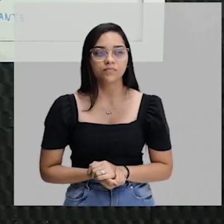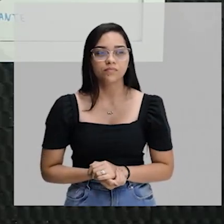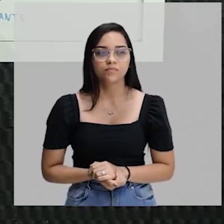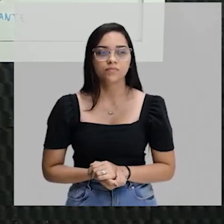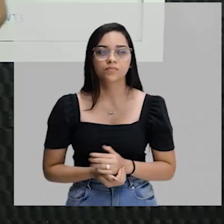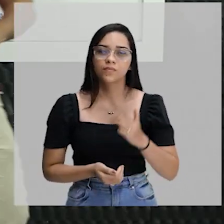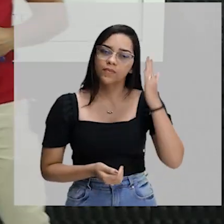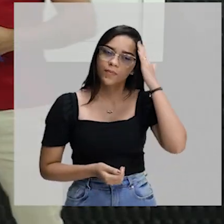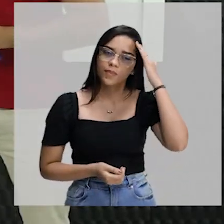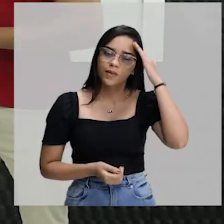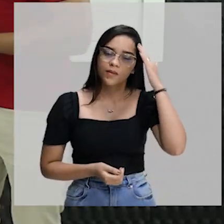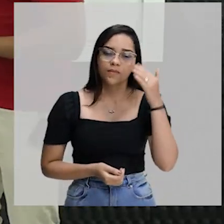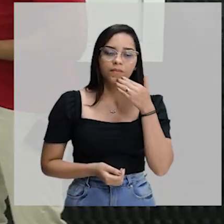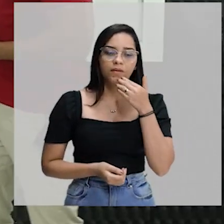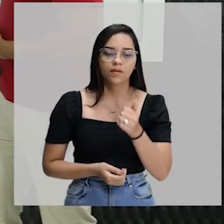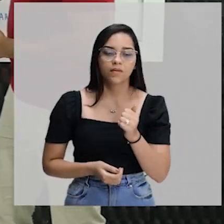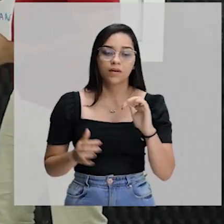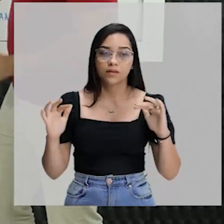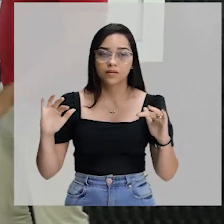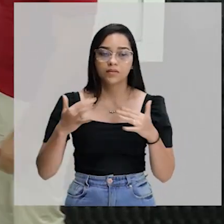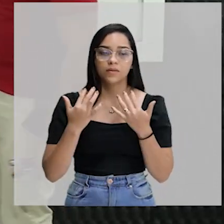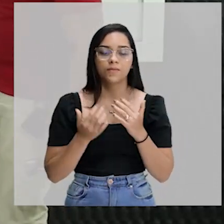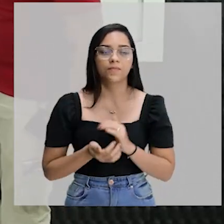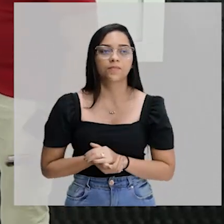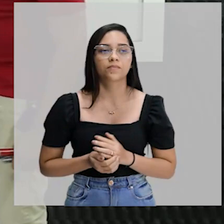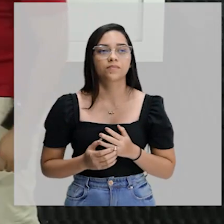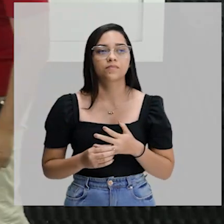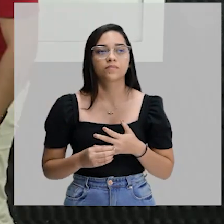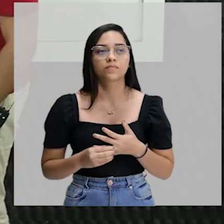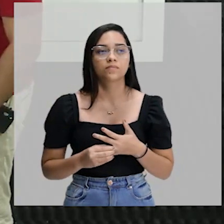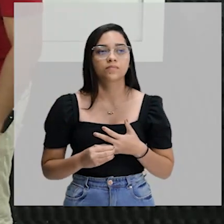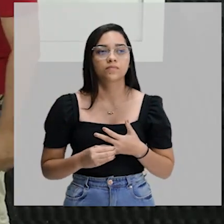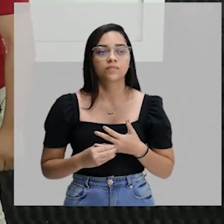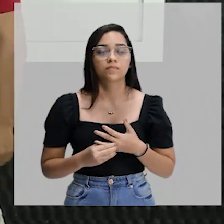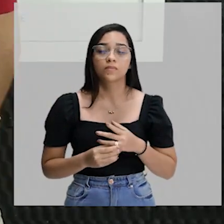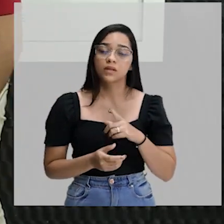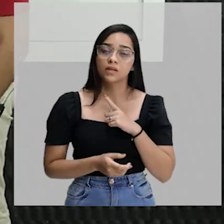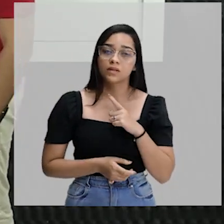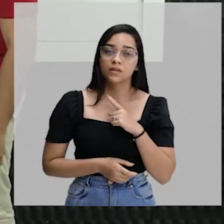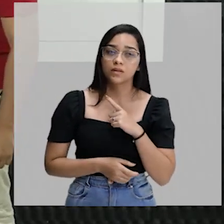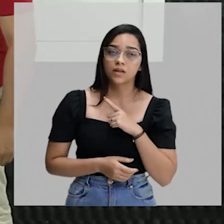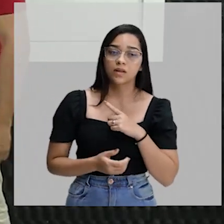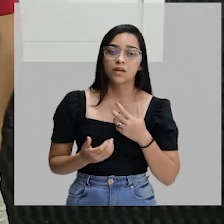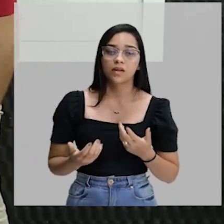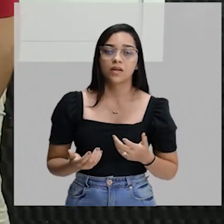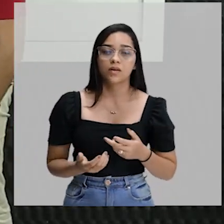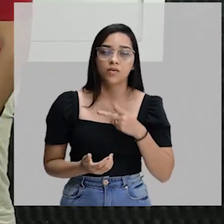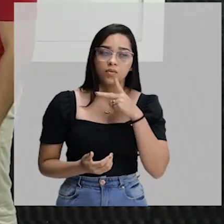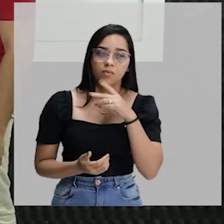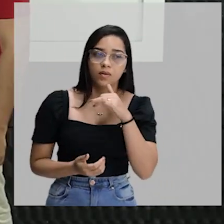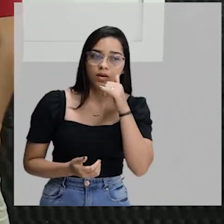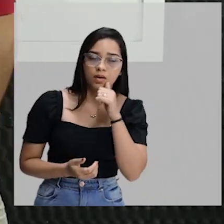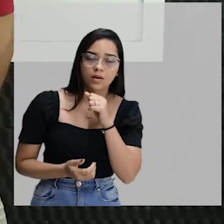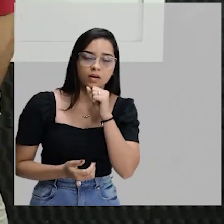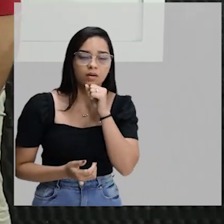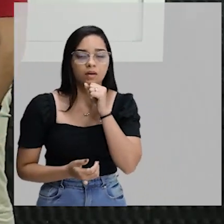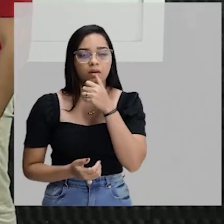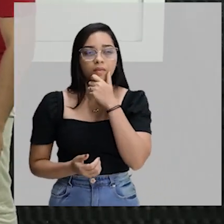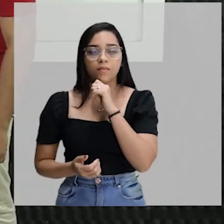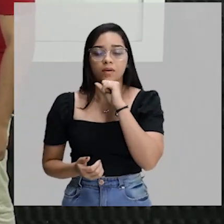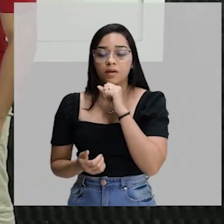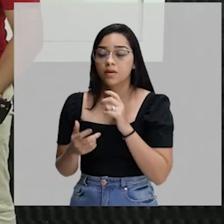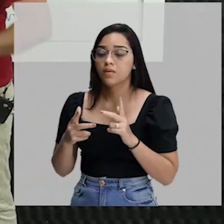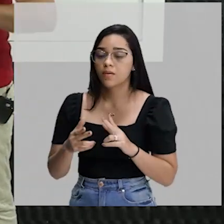Vamos entender melhor isso aqui, ó. Presta bem atenção. Eu tenho aqui os pais, né? Eles têm a